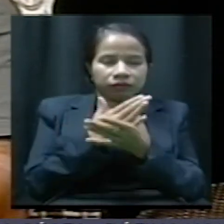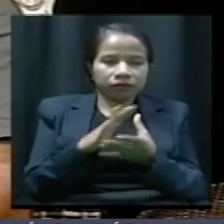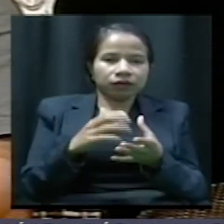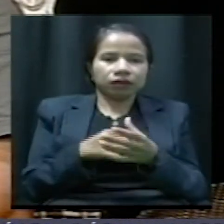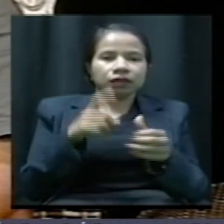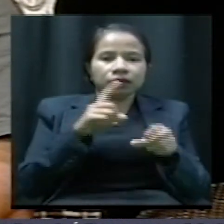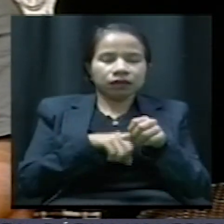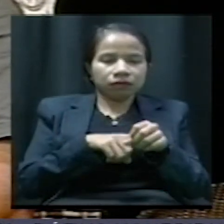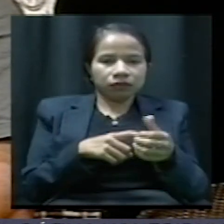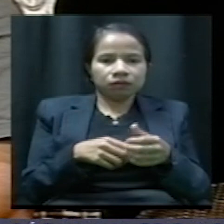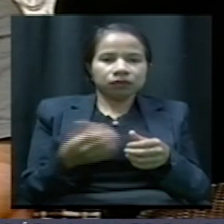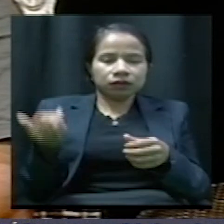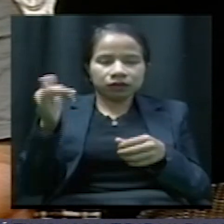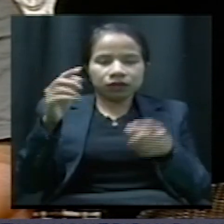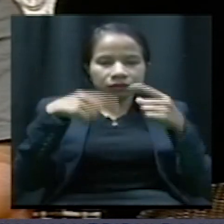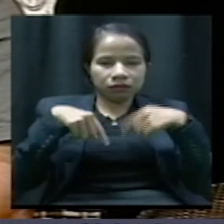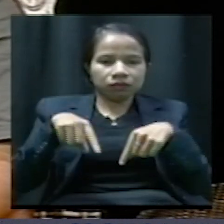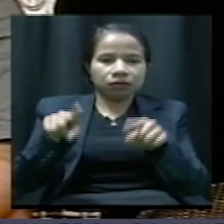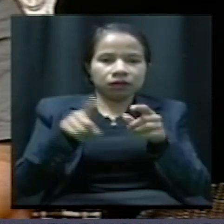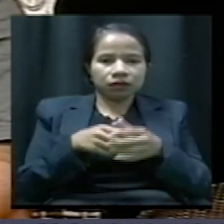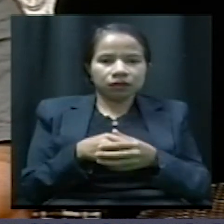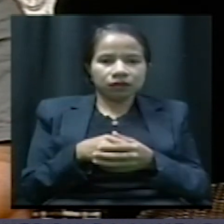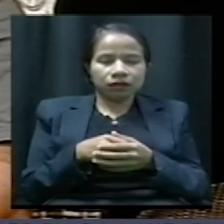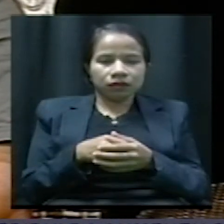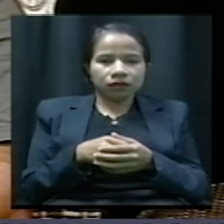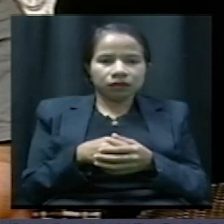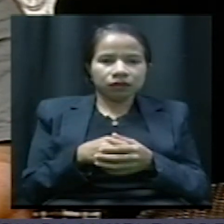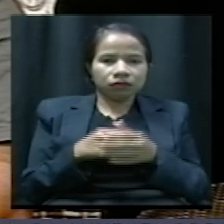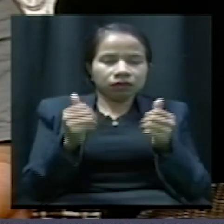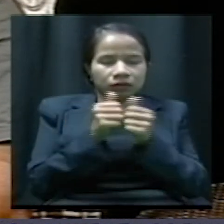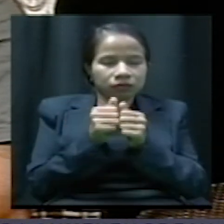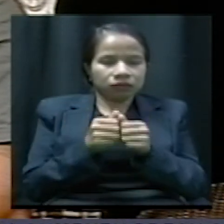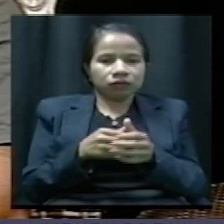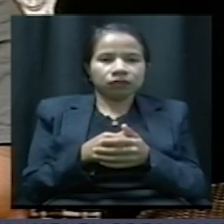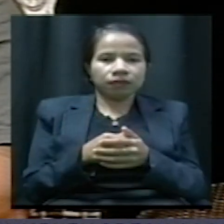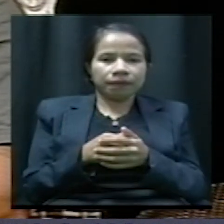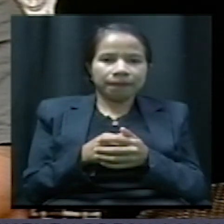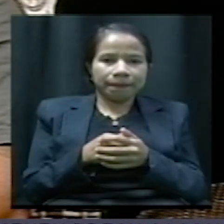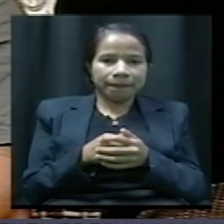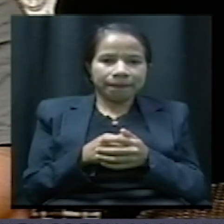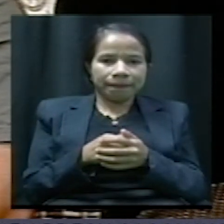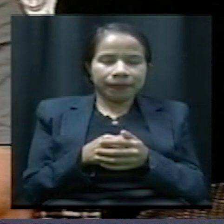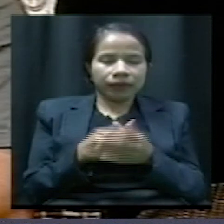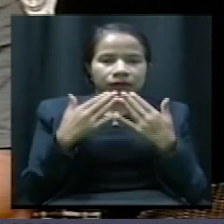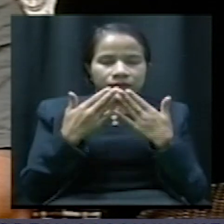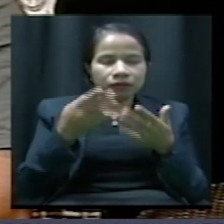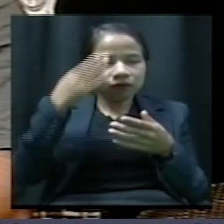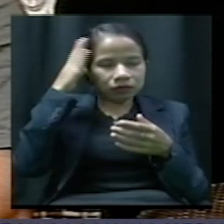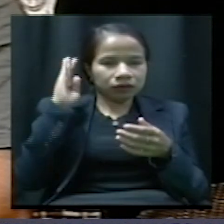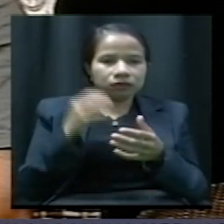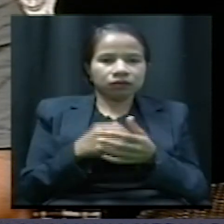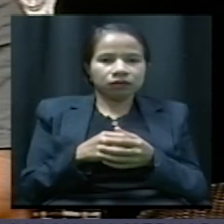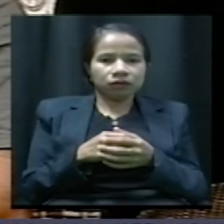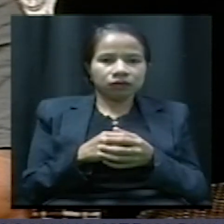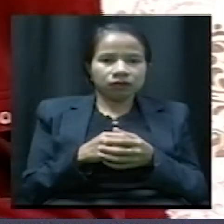ia tempo ida nebe sira ba atu explore hamo tu ko ida ni sentro. Ya. Obrigado senhor